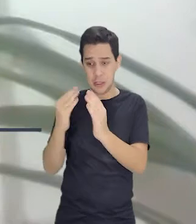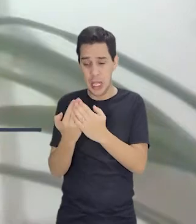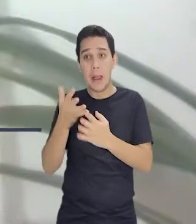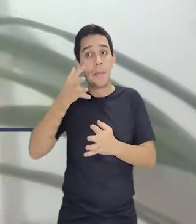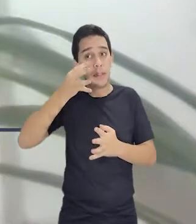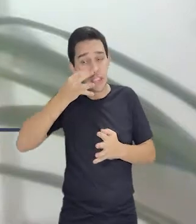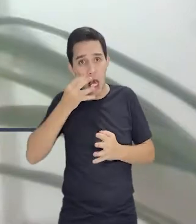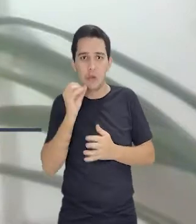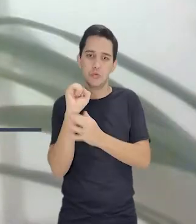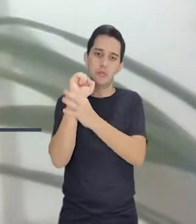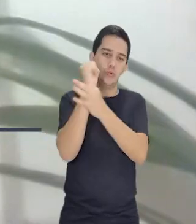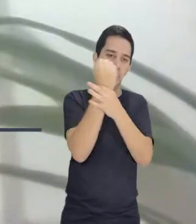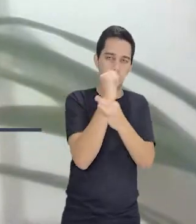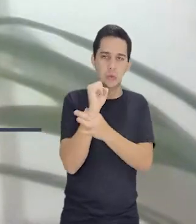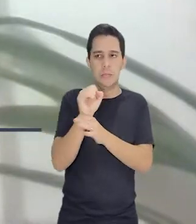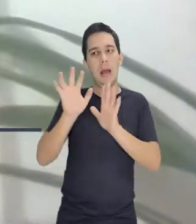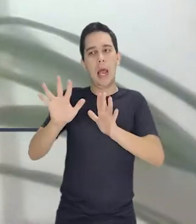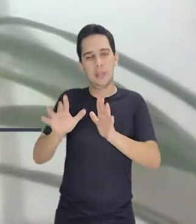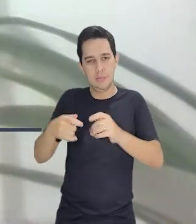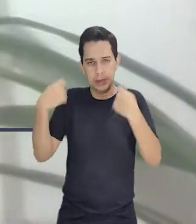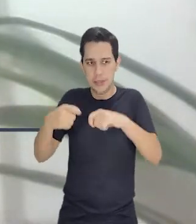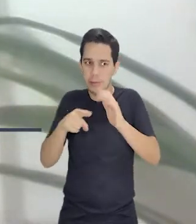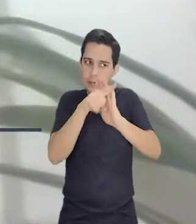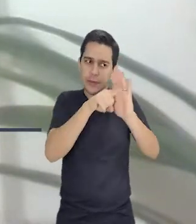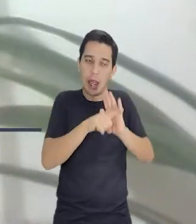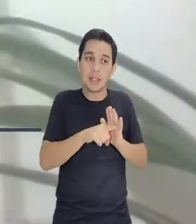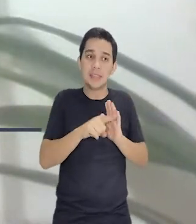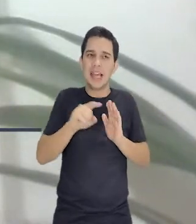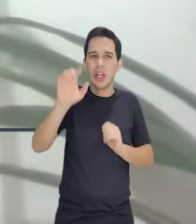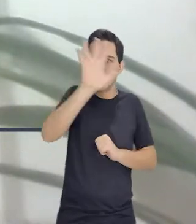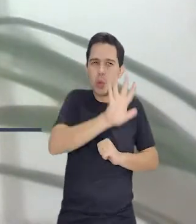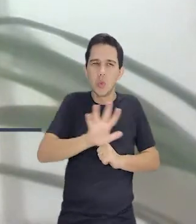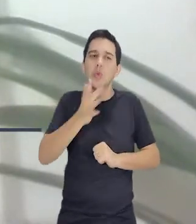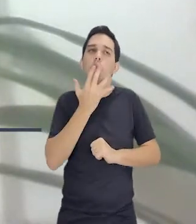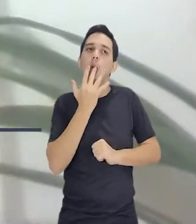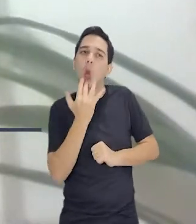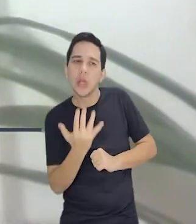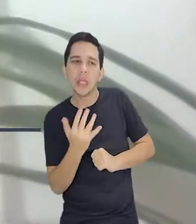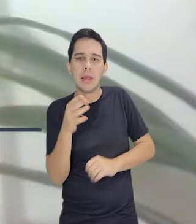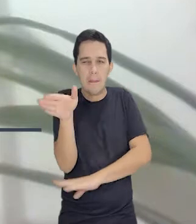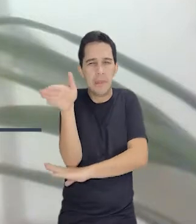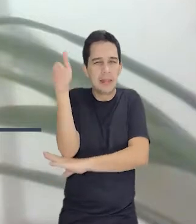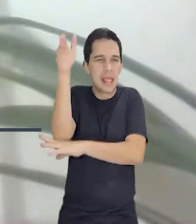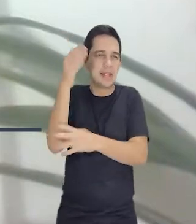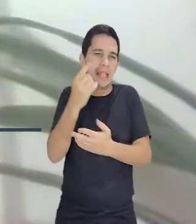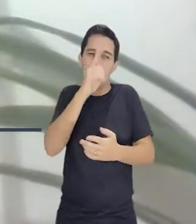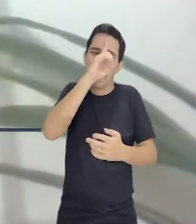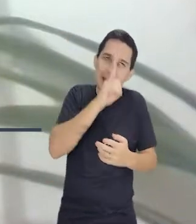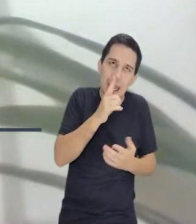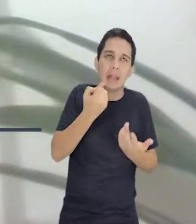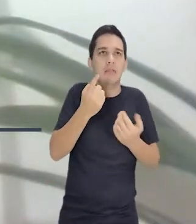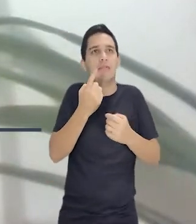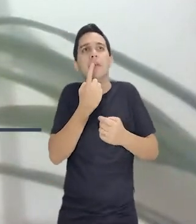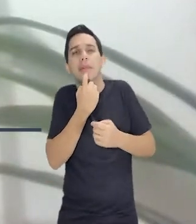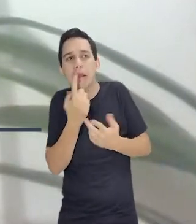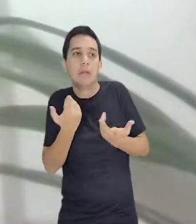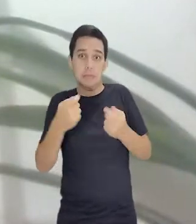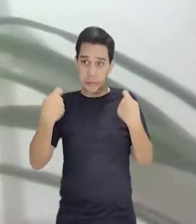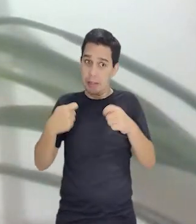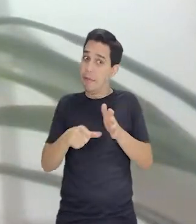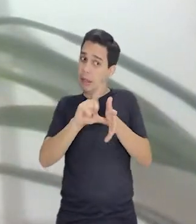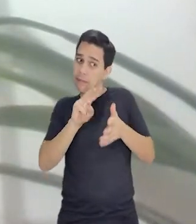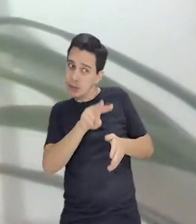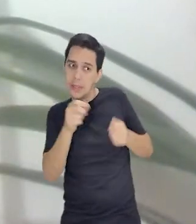as bandeiras epidemiológicas e todas as necessidades de adequação que a pandemia impôs às diversas atividades e educação